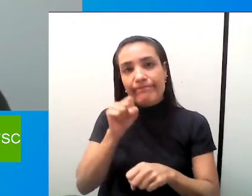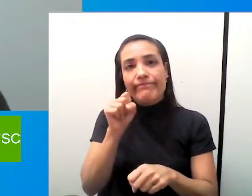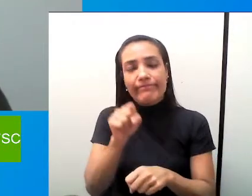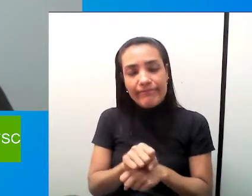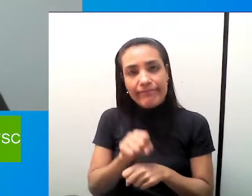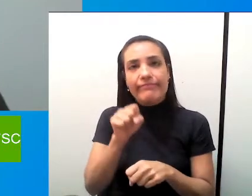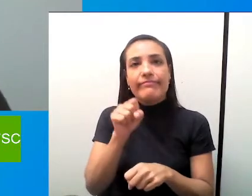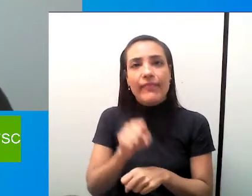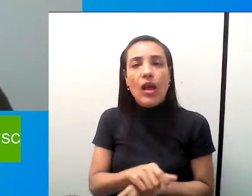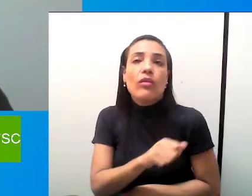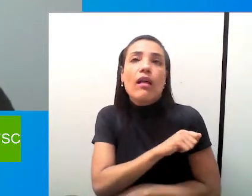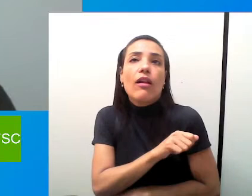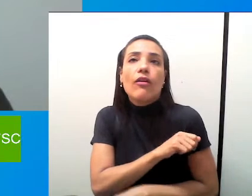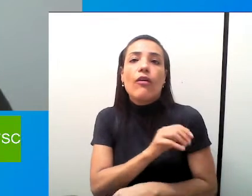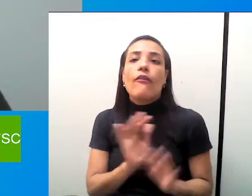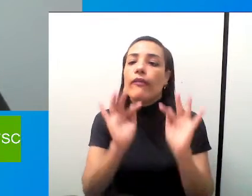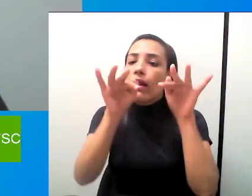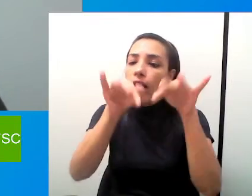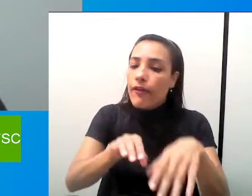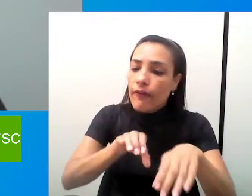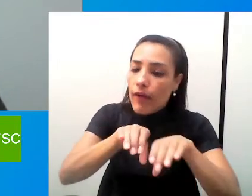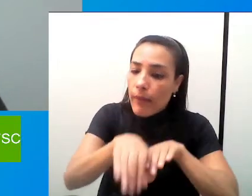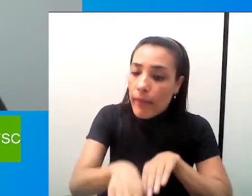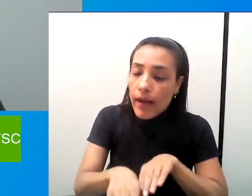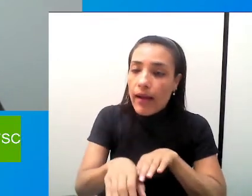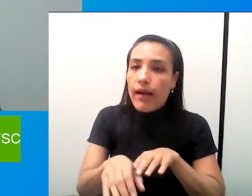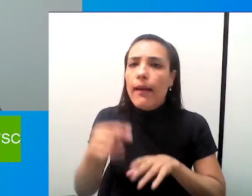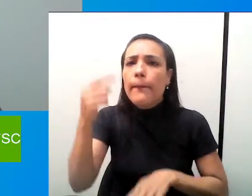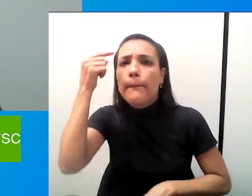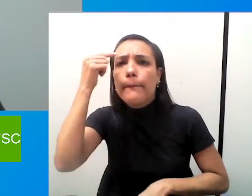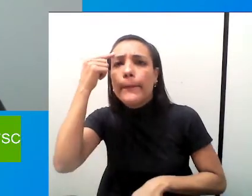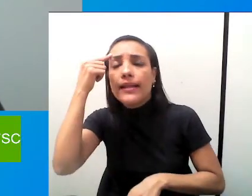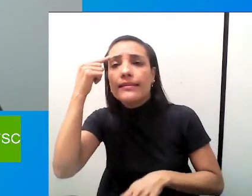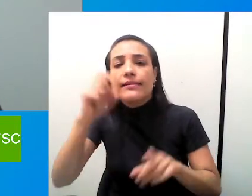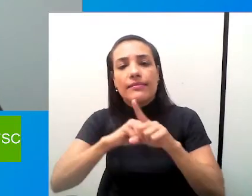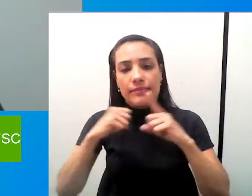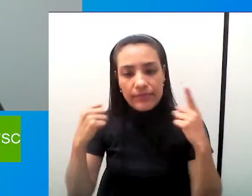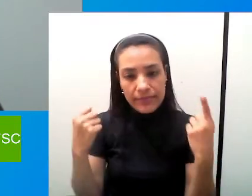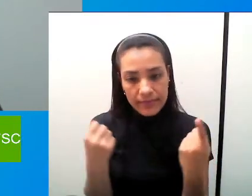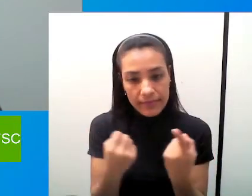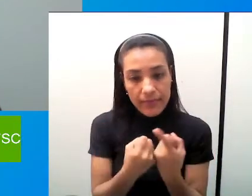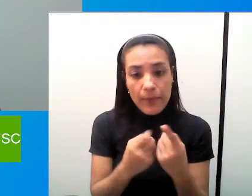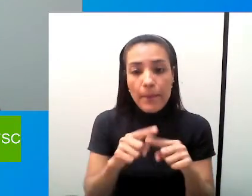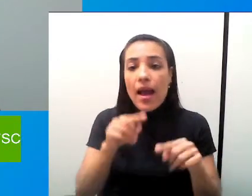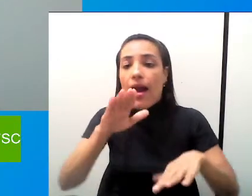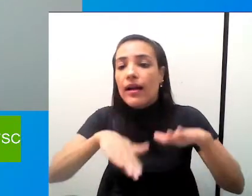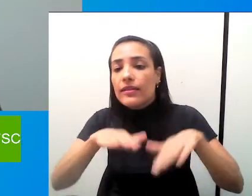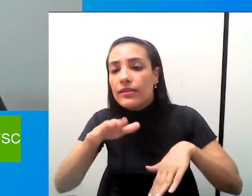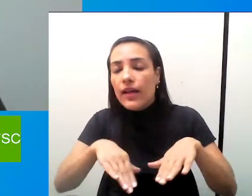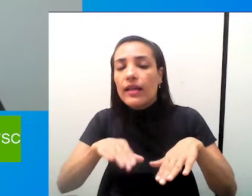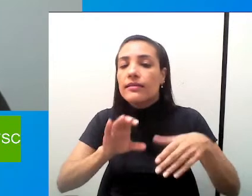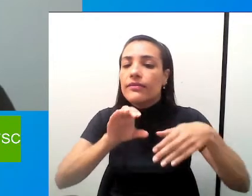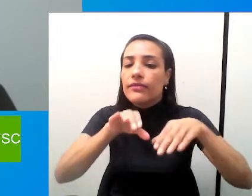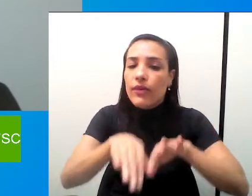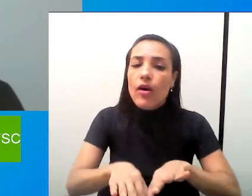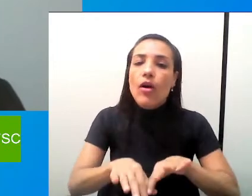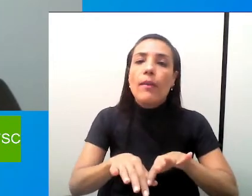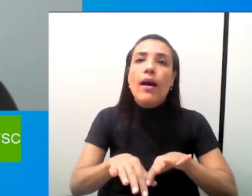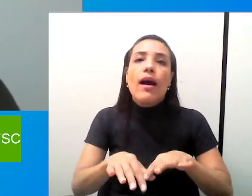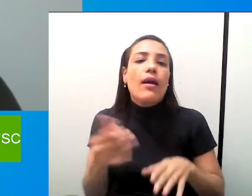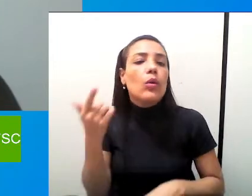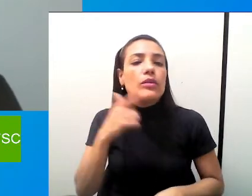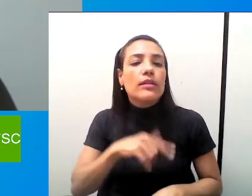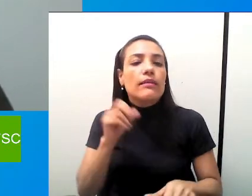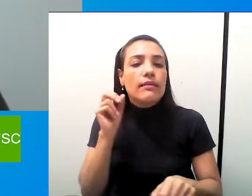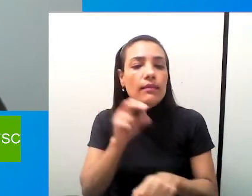nossos alunos se formarem e olharem para elas, porque muitas vezes se formam, são contratados em alguns postos de